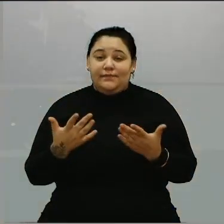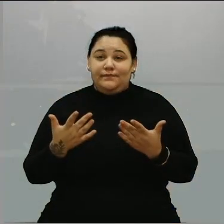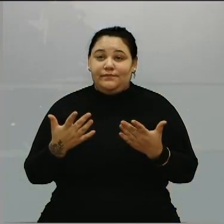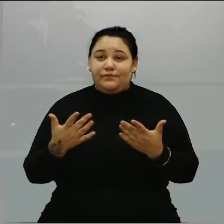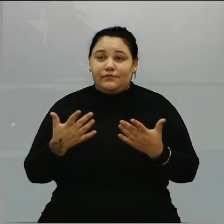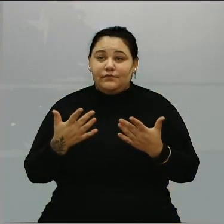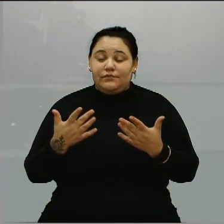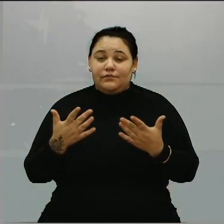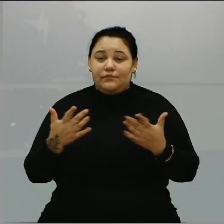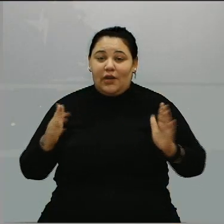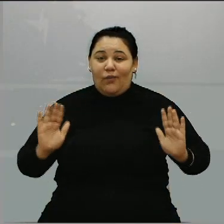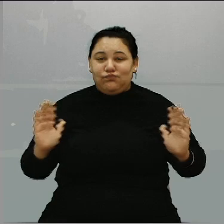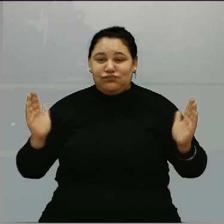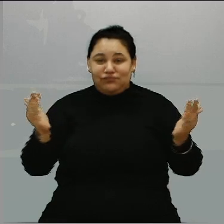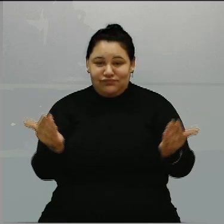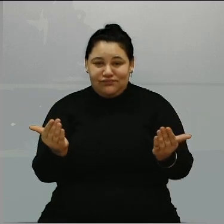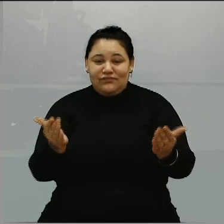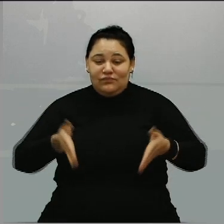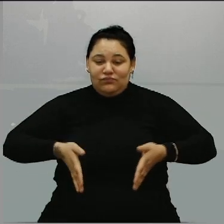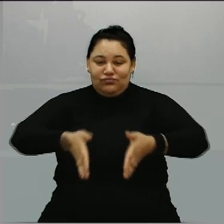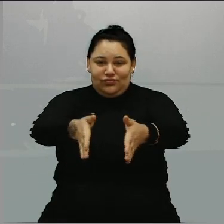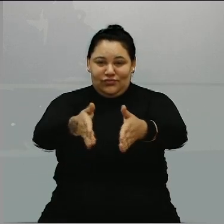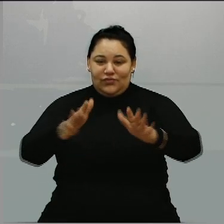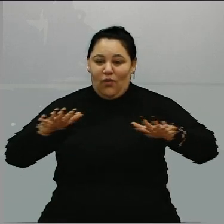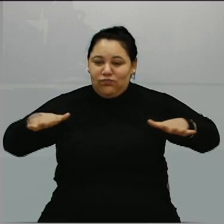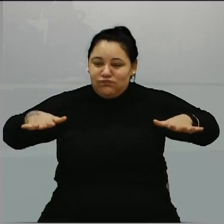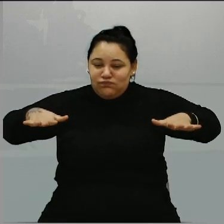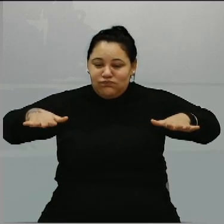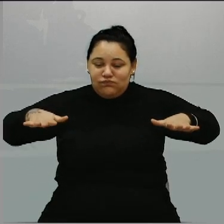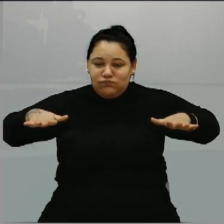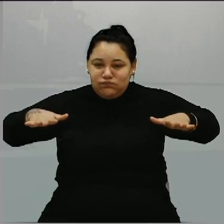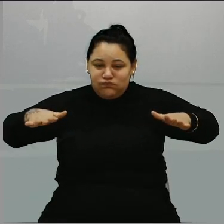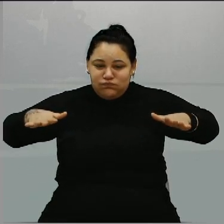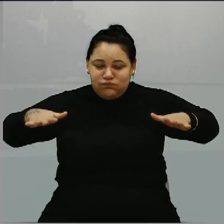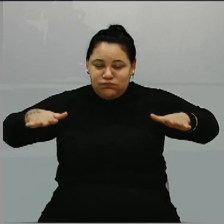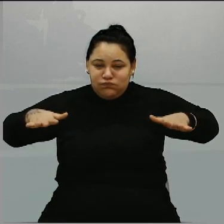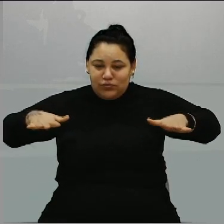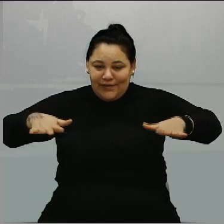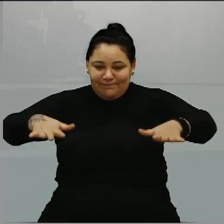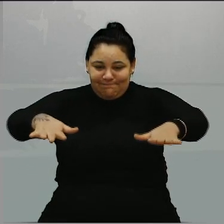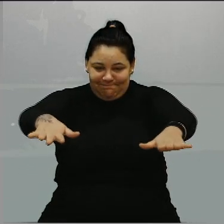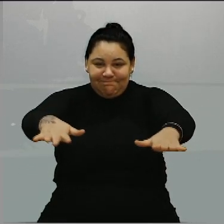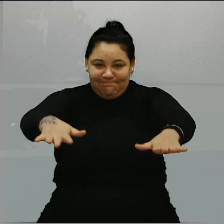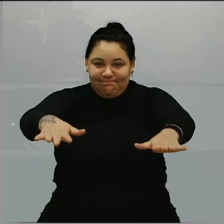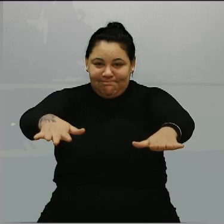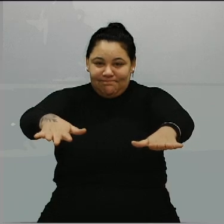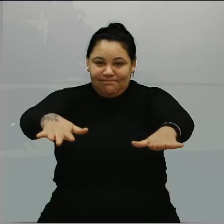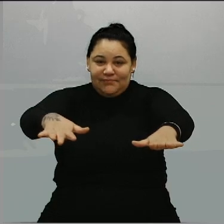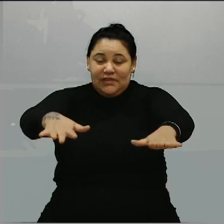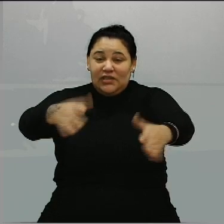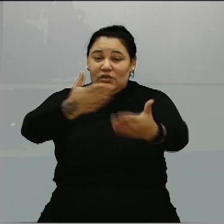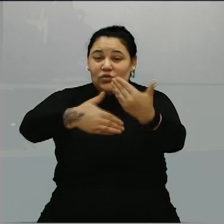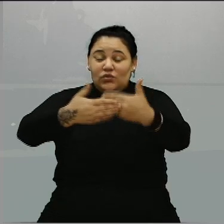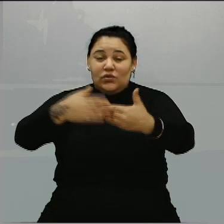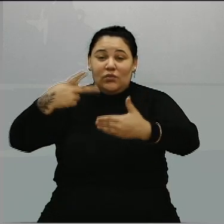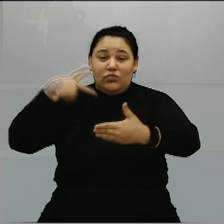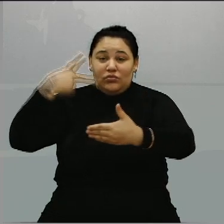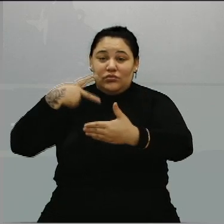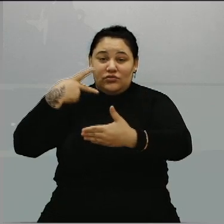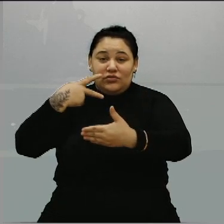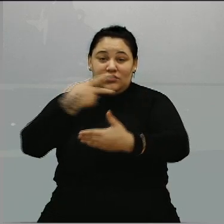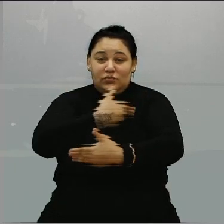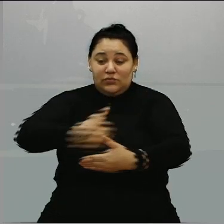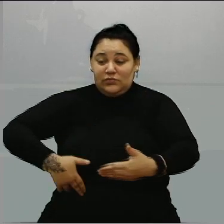encostas e todas as políticas públicas que nós vamos ter que fazer para o enfrentamento dessa situação. E